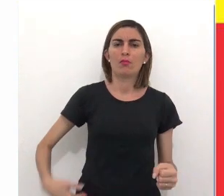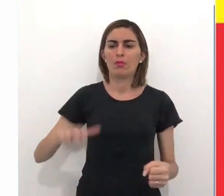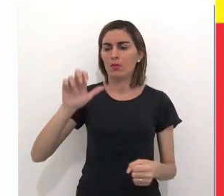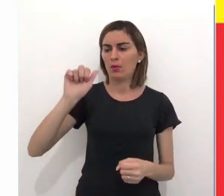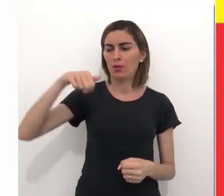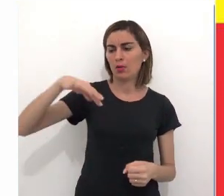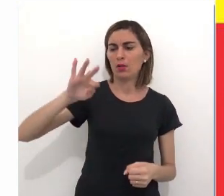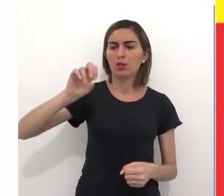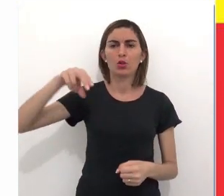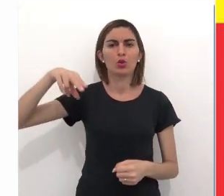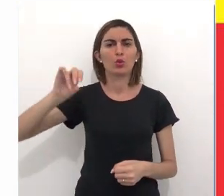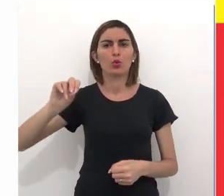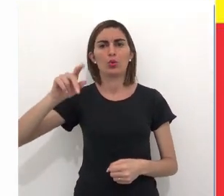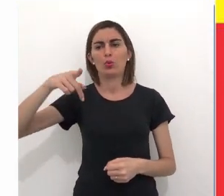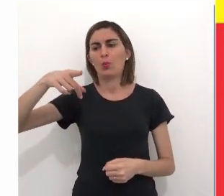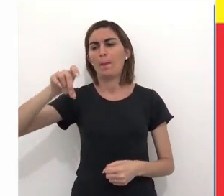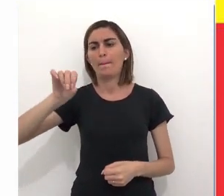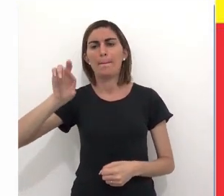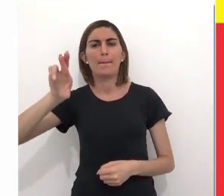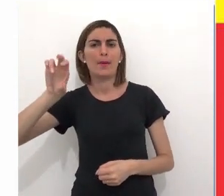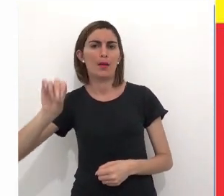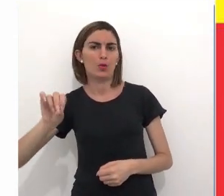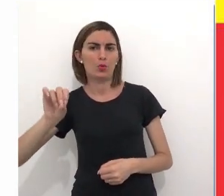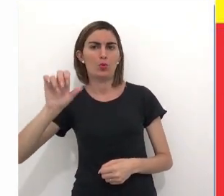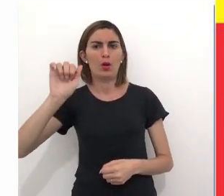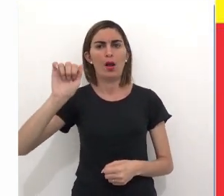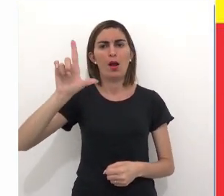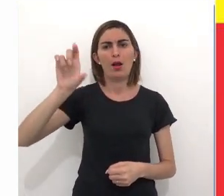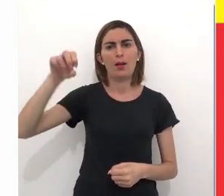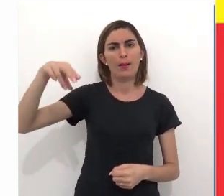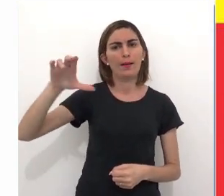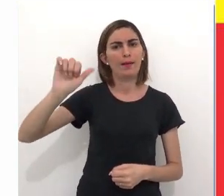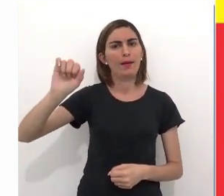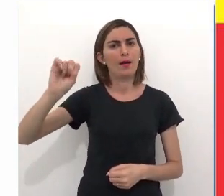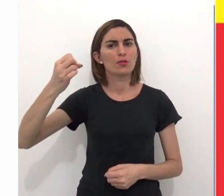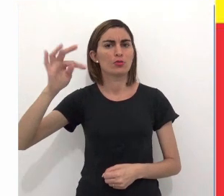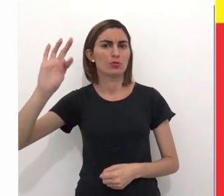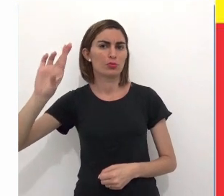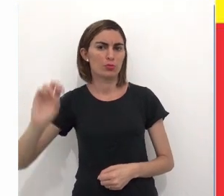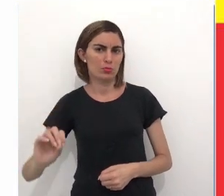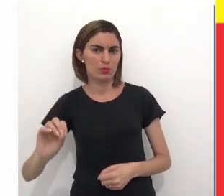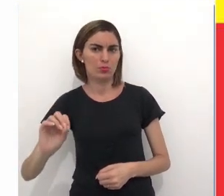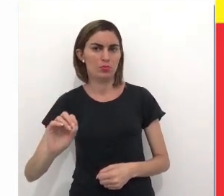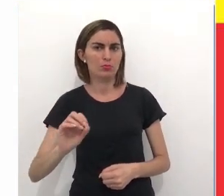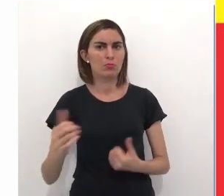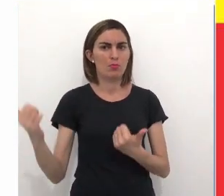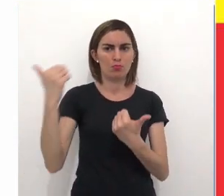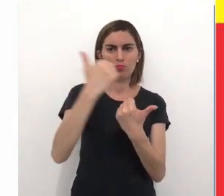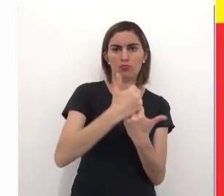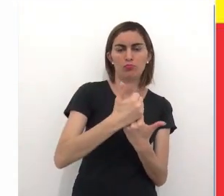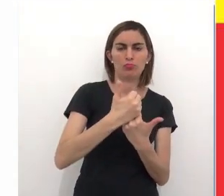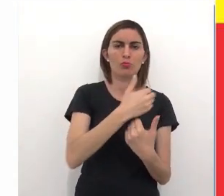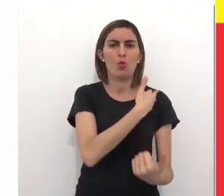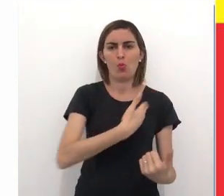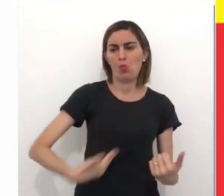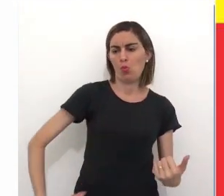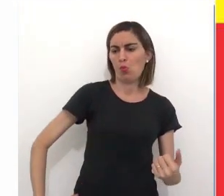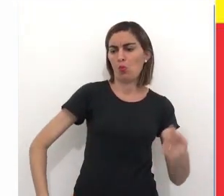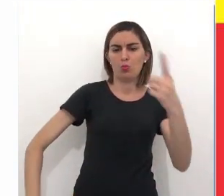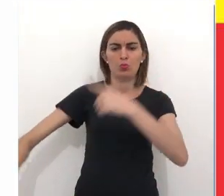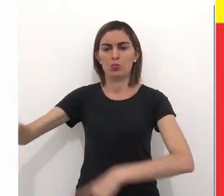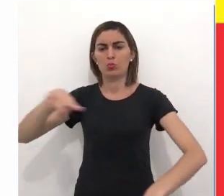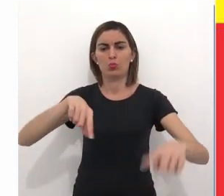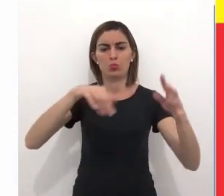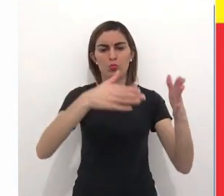governador, Antônio Pedro de Alencastro, com a missão de restaurar a